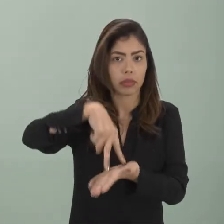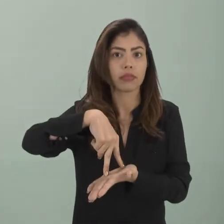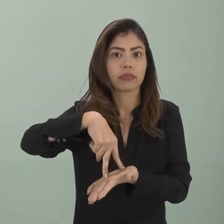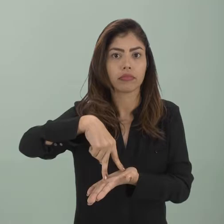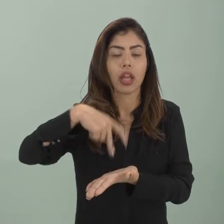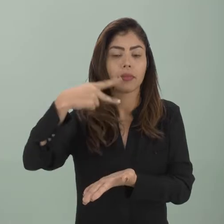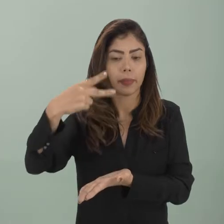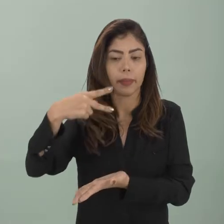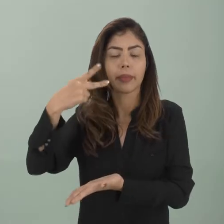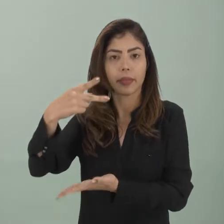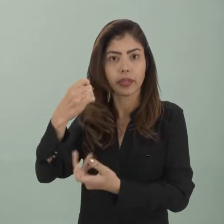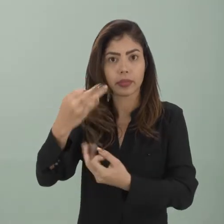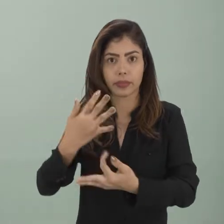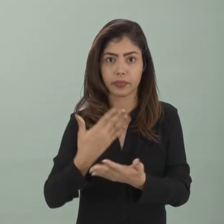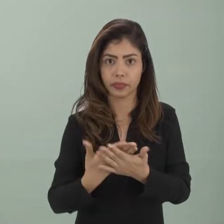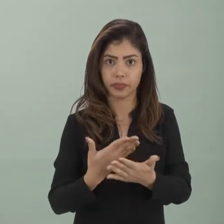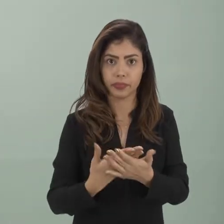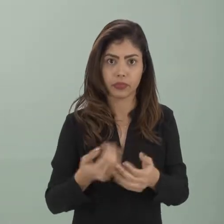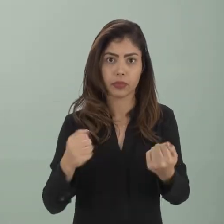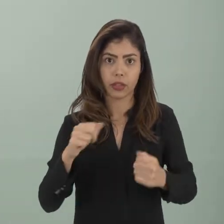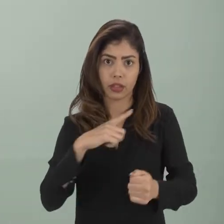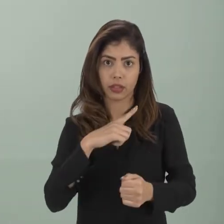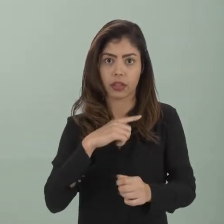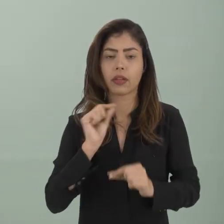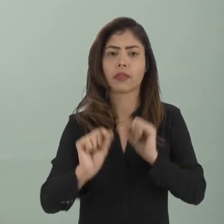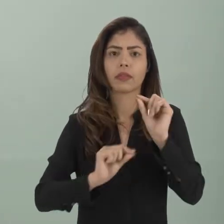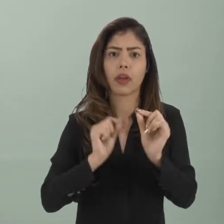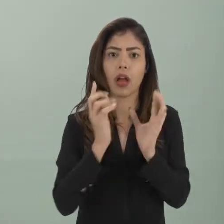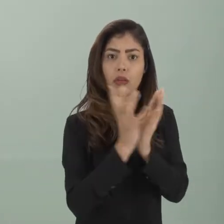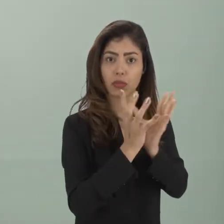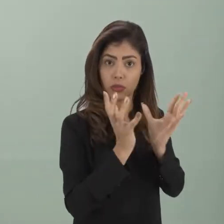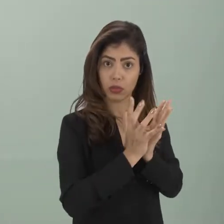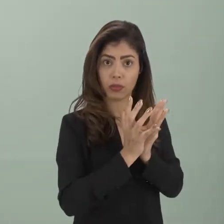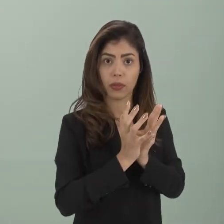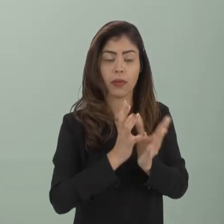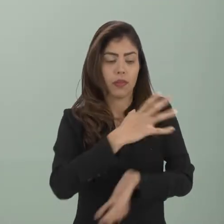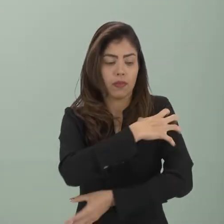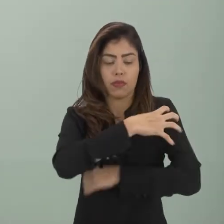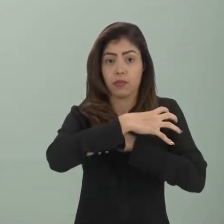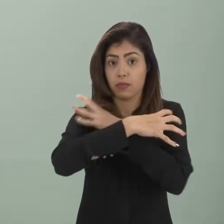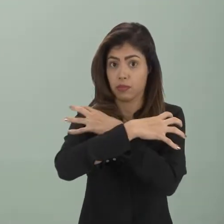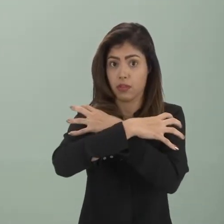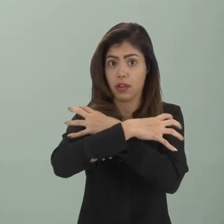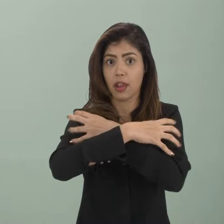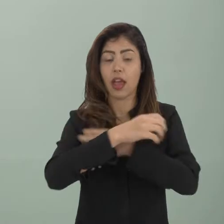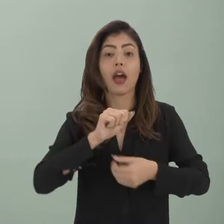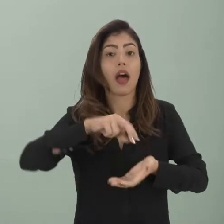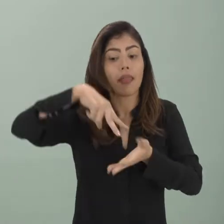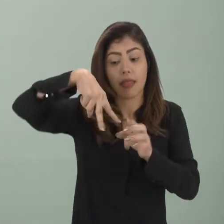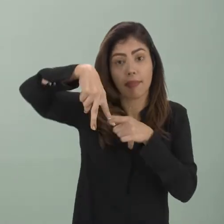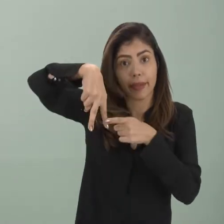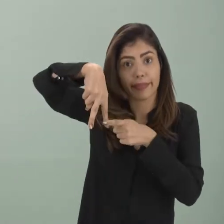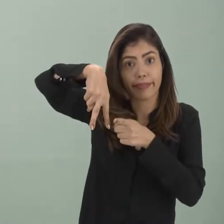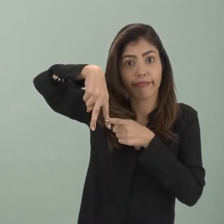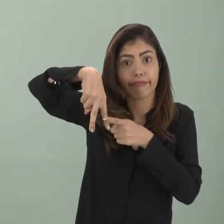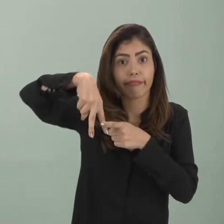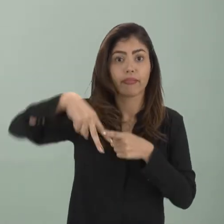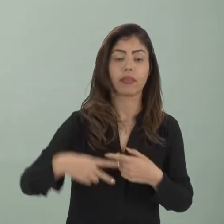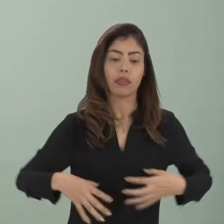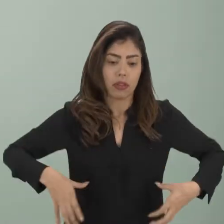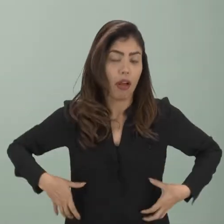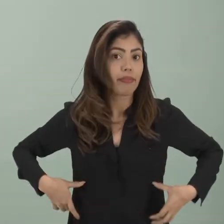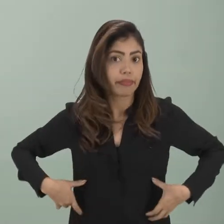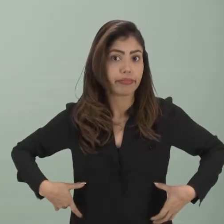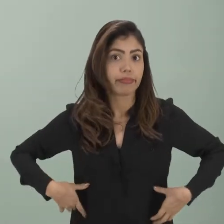aula para vocês, eu preciso ter um grupamento muscular trabalhando tanto nas minhas pernas quanto no meu